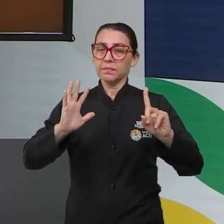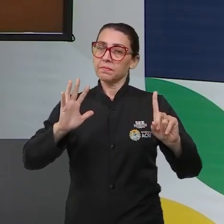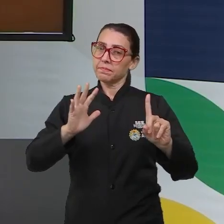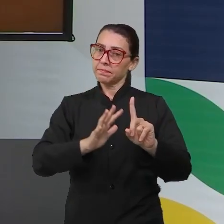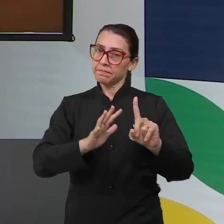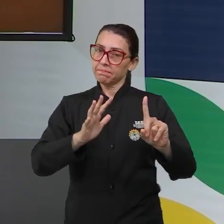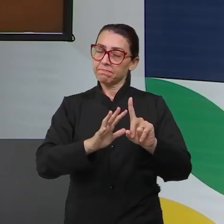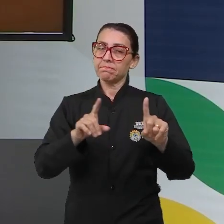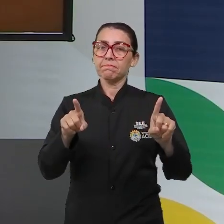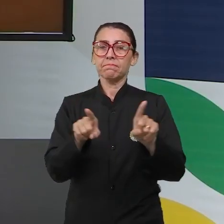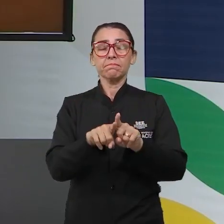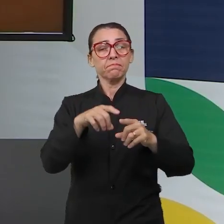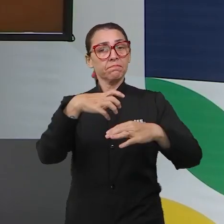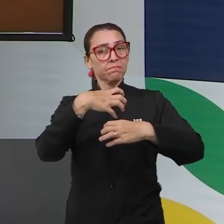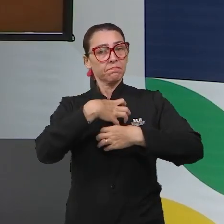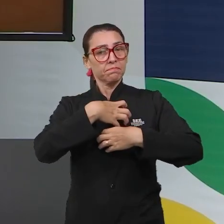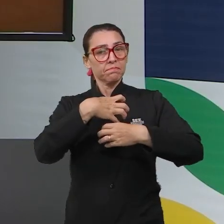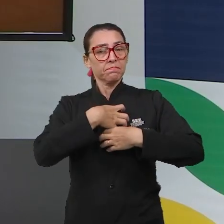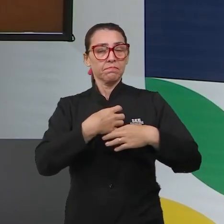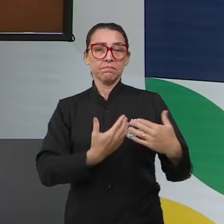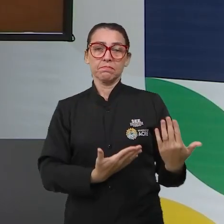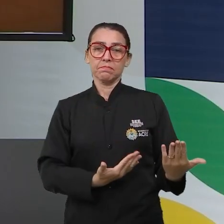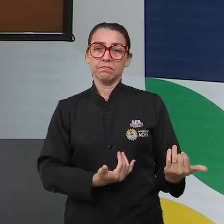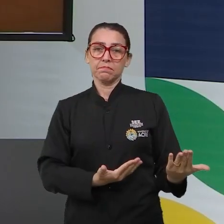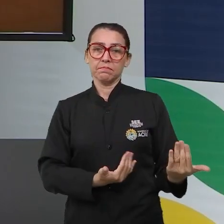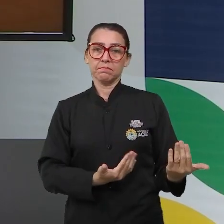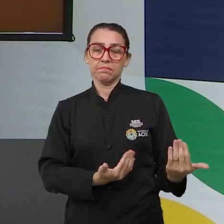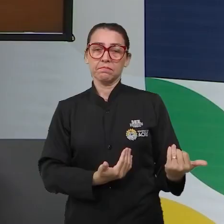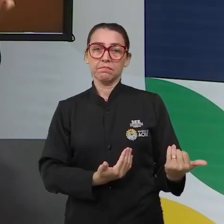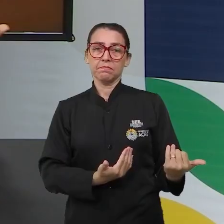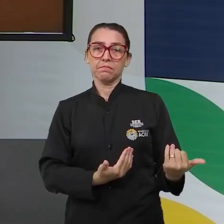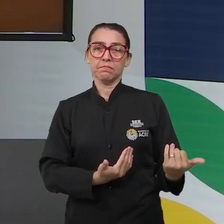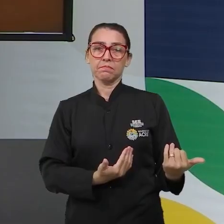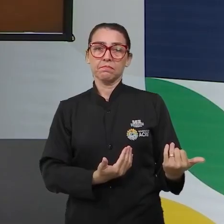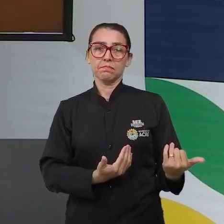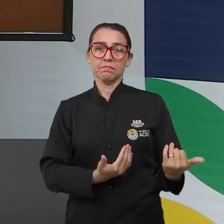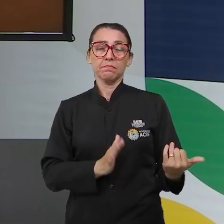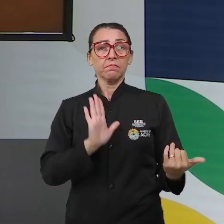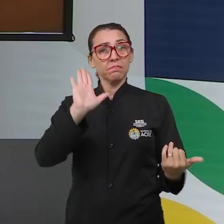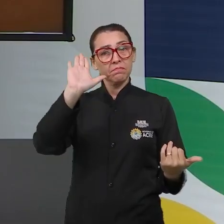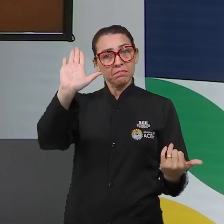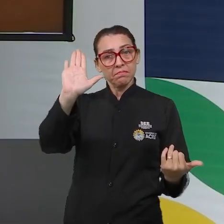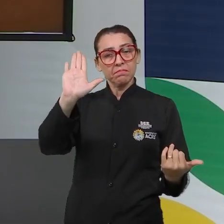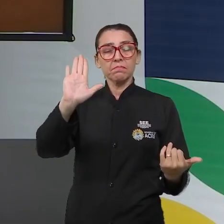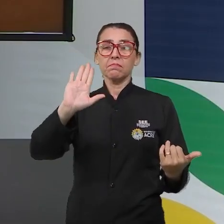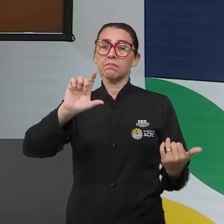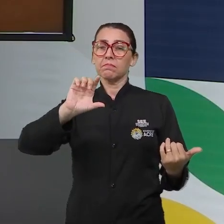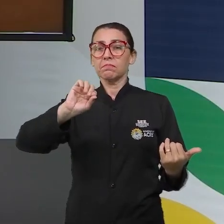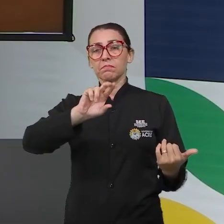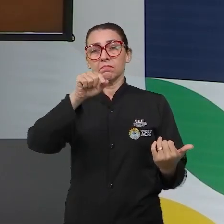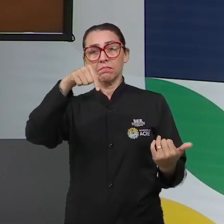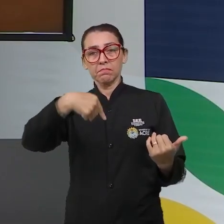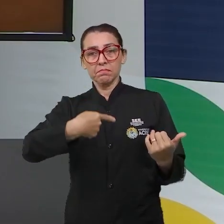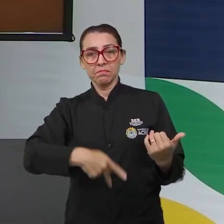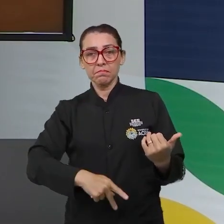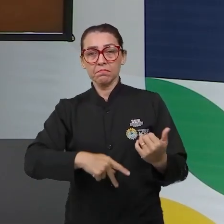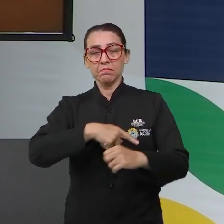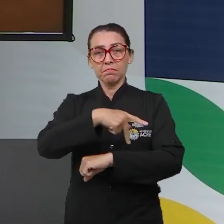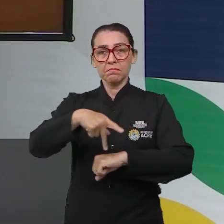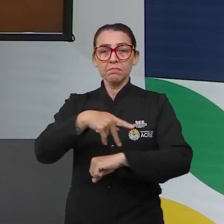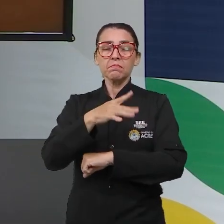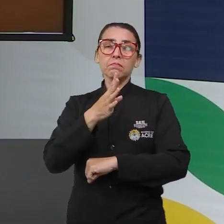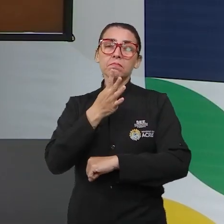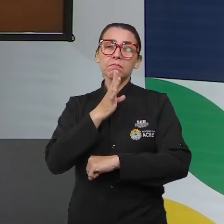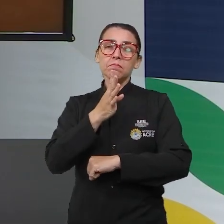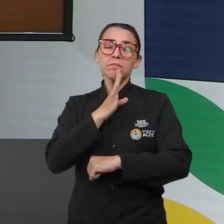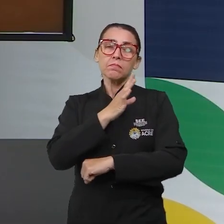influencia muito no jeito de ser dos nossos jovens, sejam lá ou aqui no nosso país. Eu conheço, por exemplo,